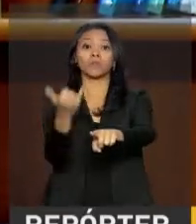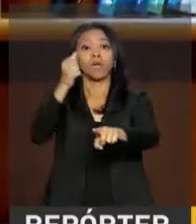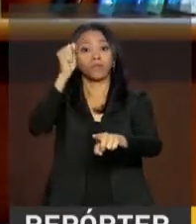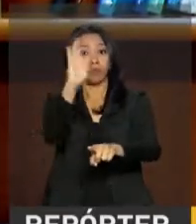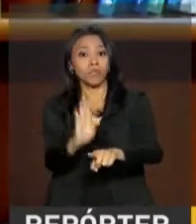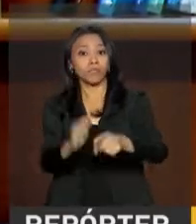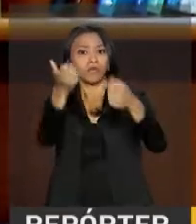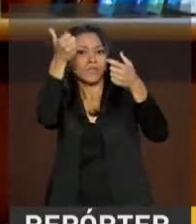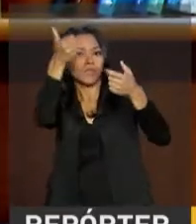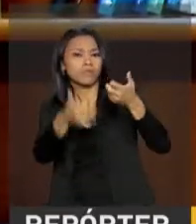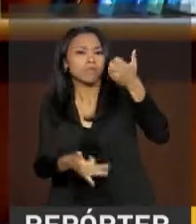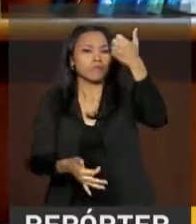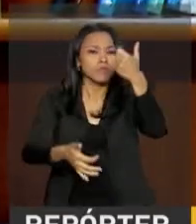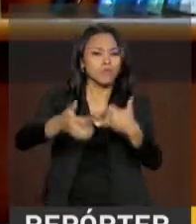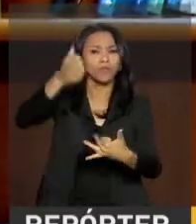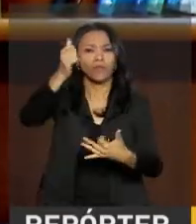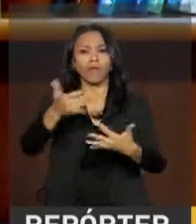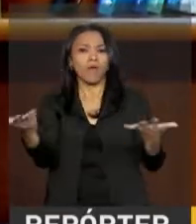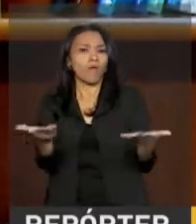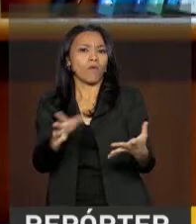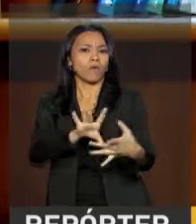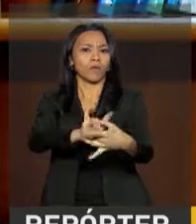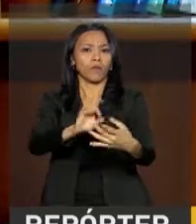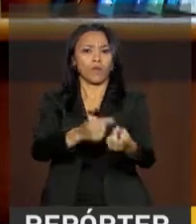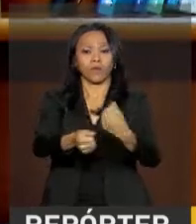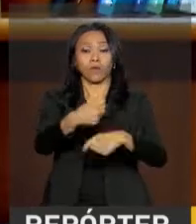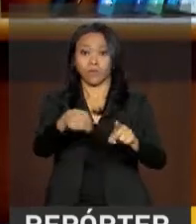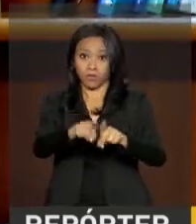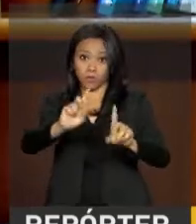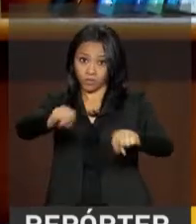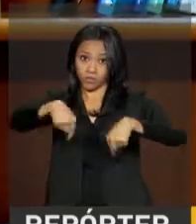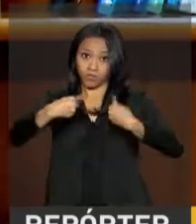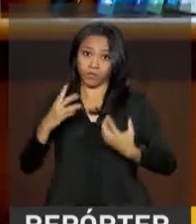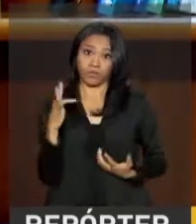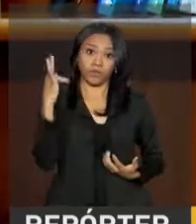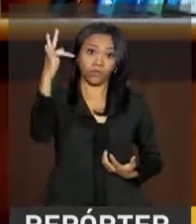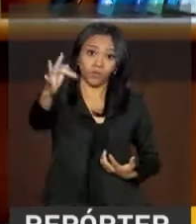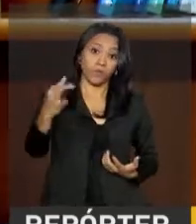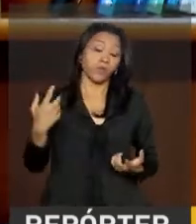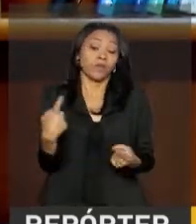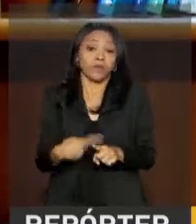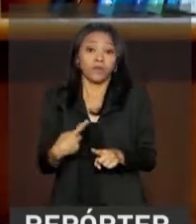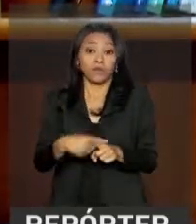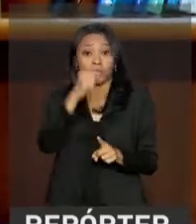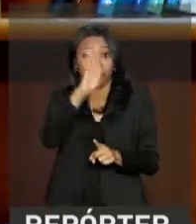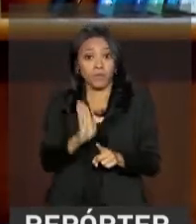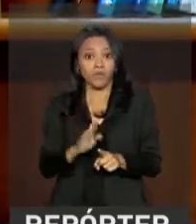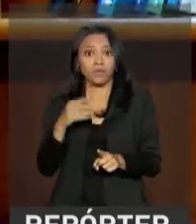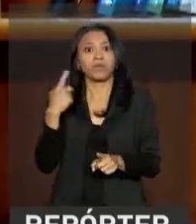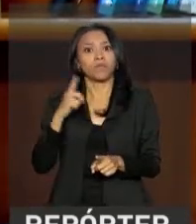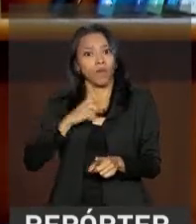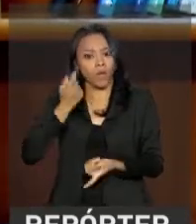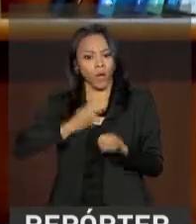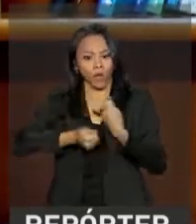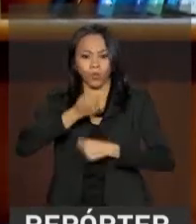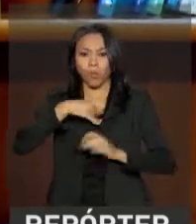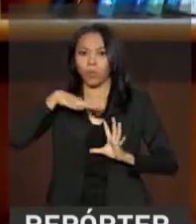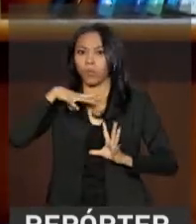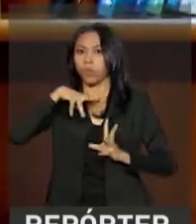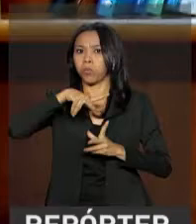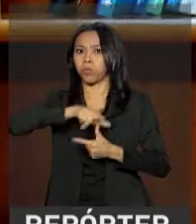futuro a participação do brasil é fundamental porque o brasil uma das maiores economias do mundo é um país continental